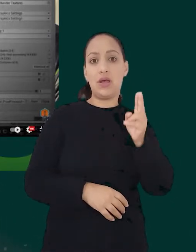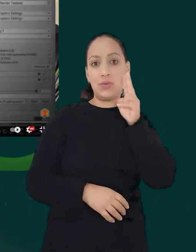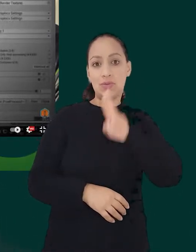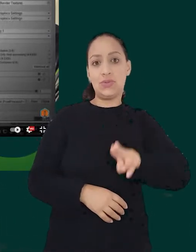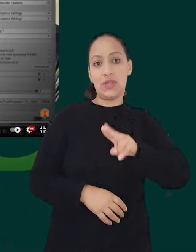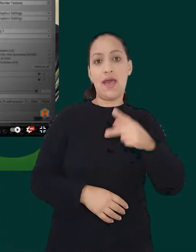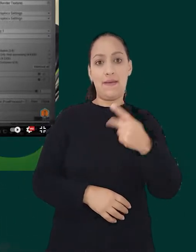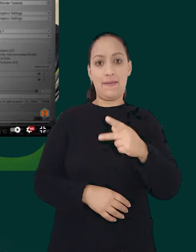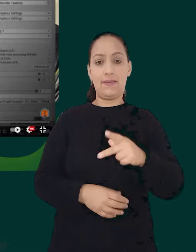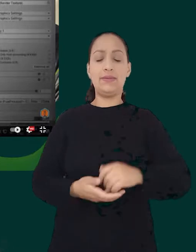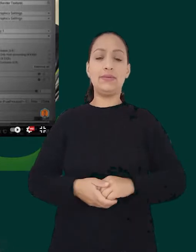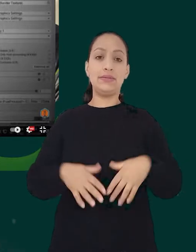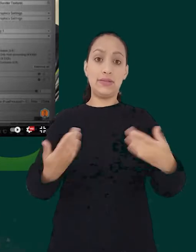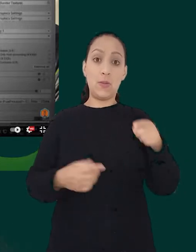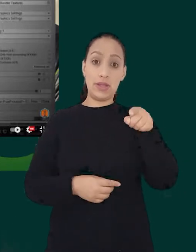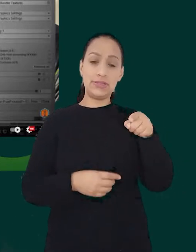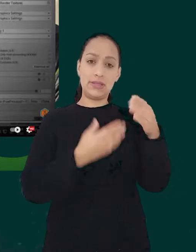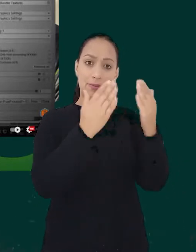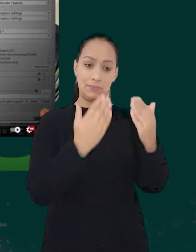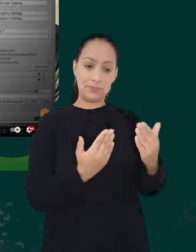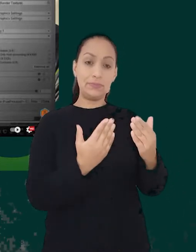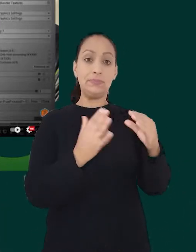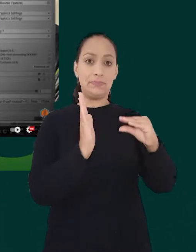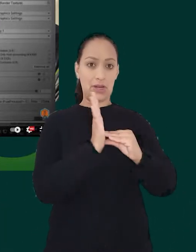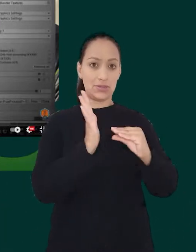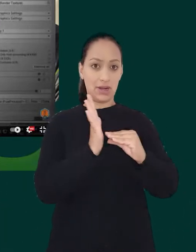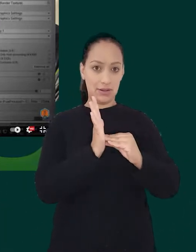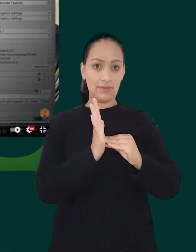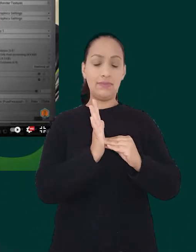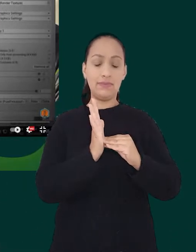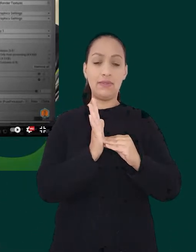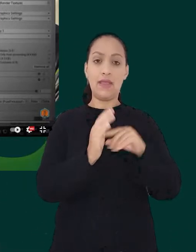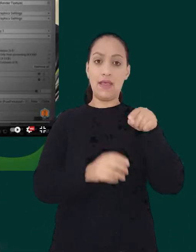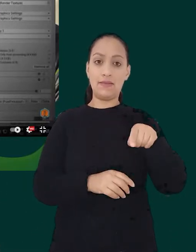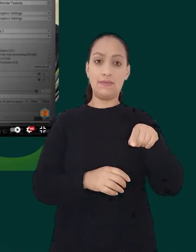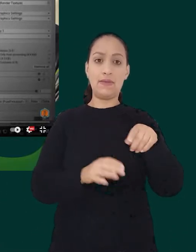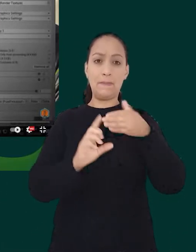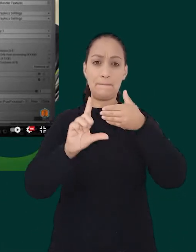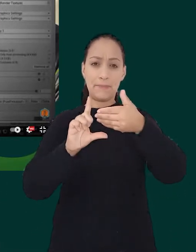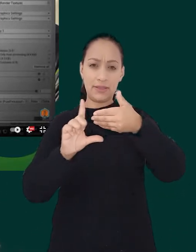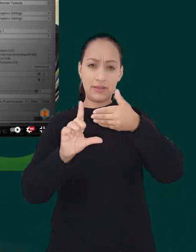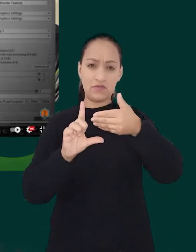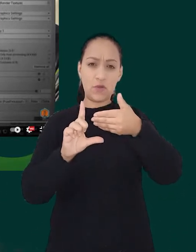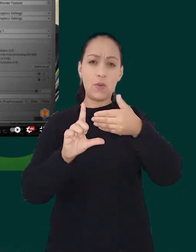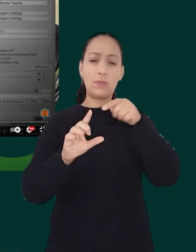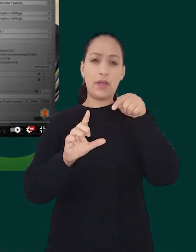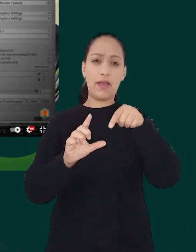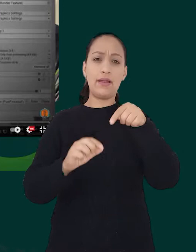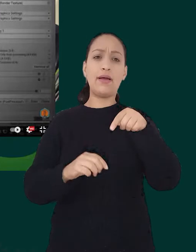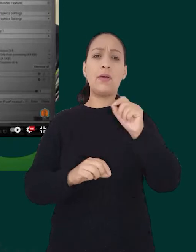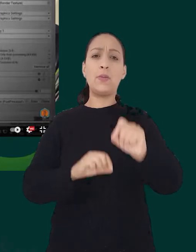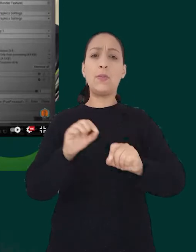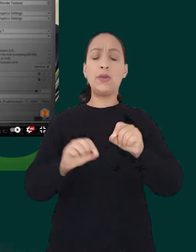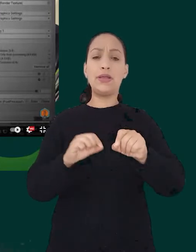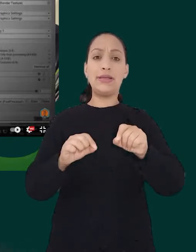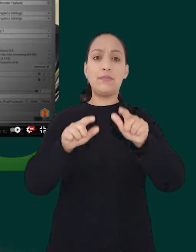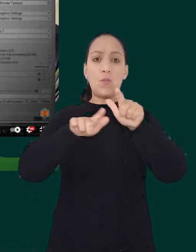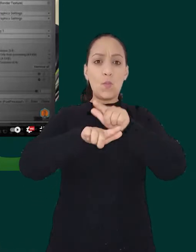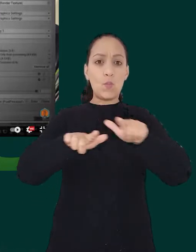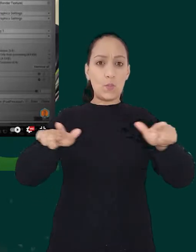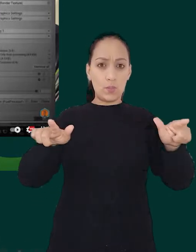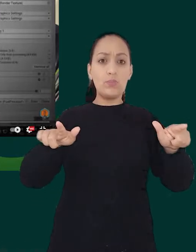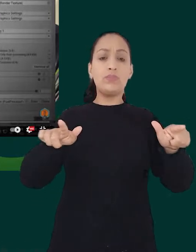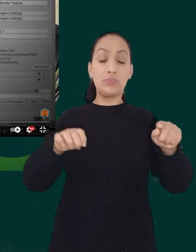tá? Então, essa plataforma, ela é muito, digamos, lisa, e